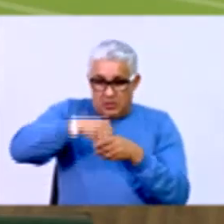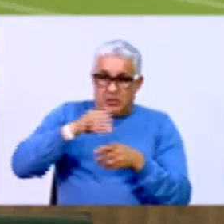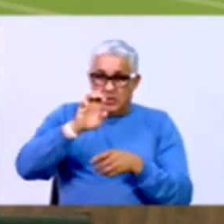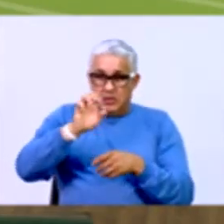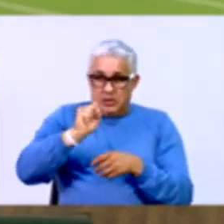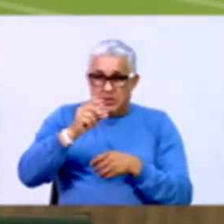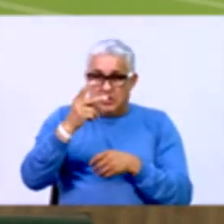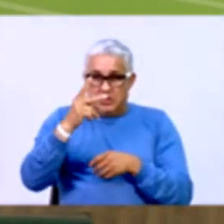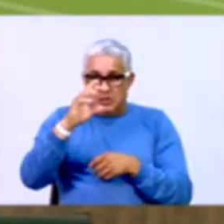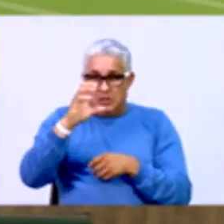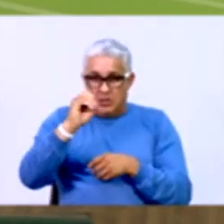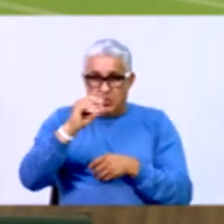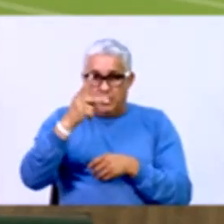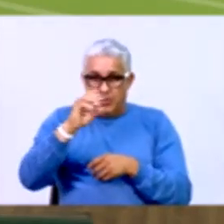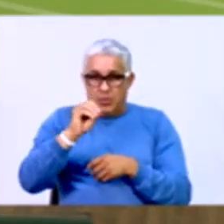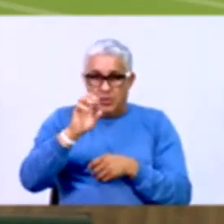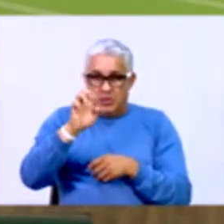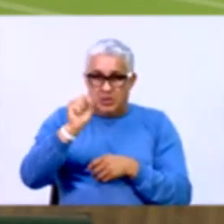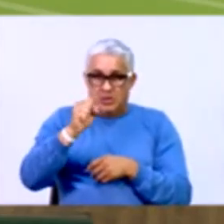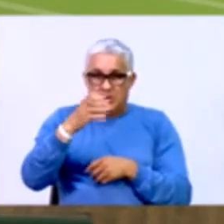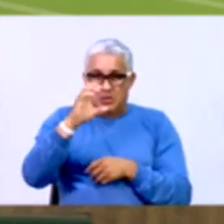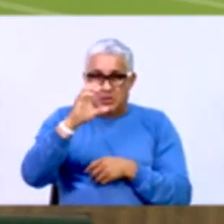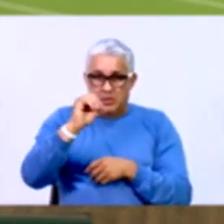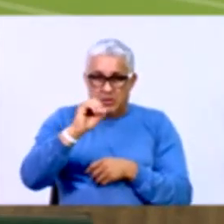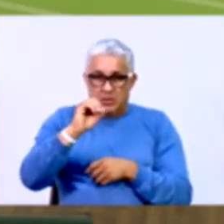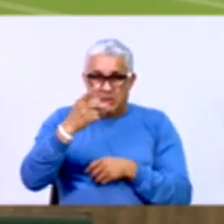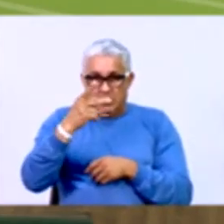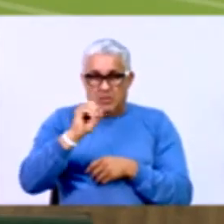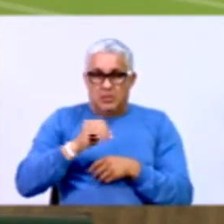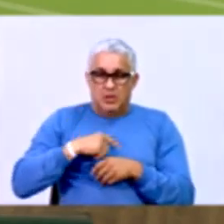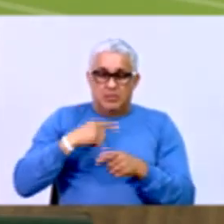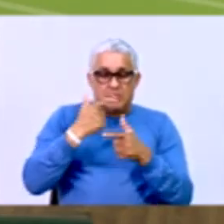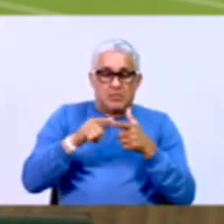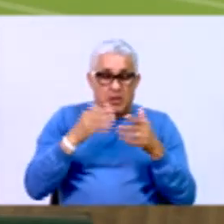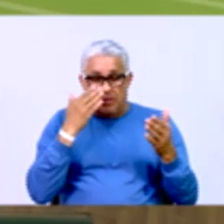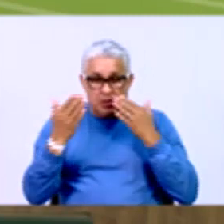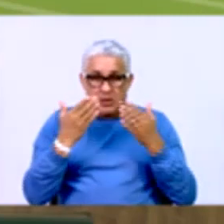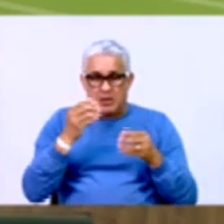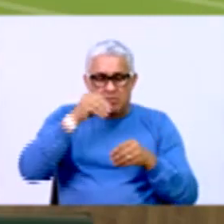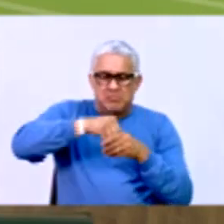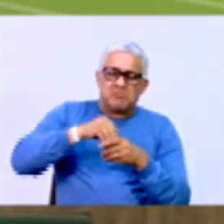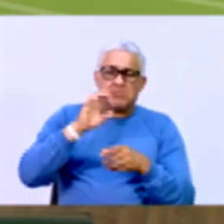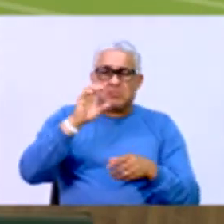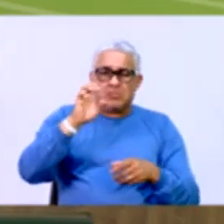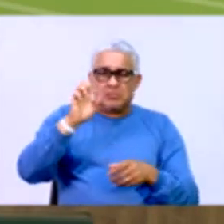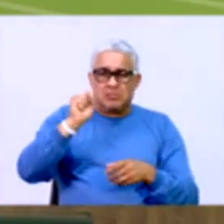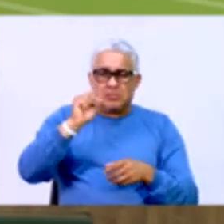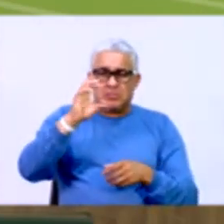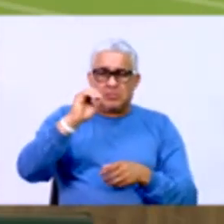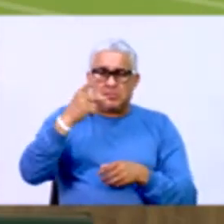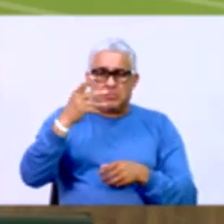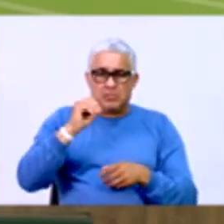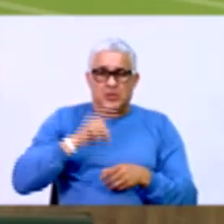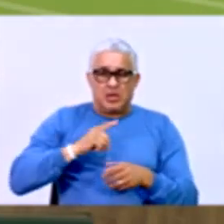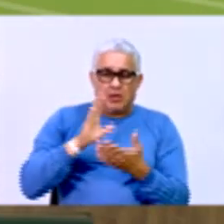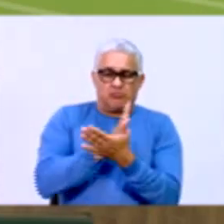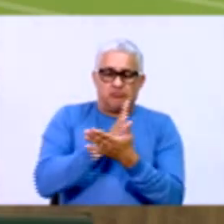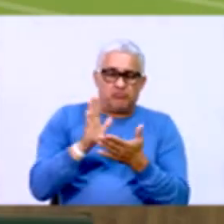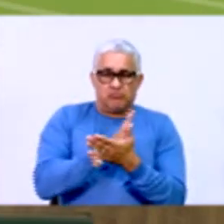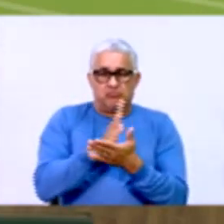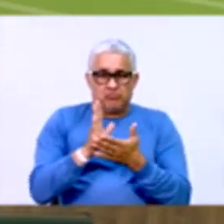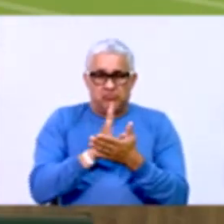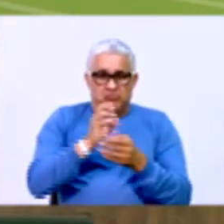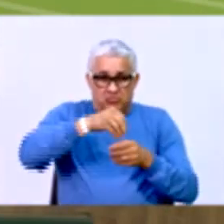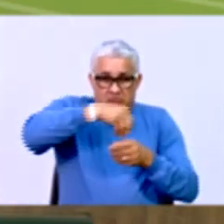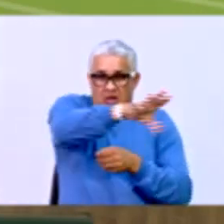que não está... E o que está fora do escopo. A gente vai analisar um problema e qual o escopo do problema. Tem alguns itens, algumas variáveis que estão